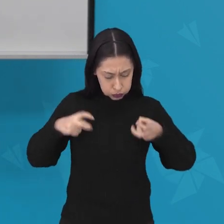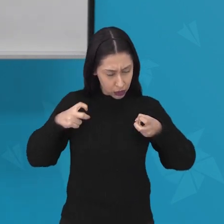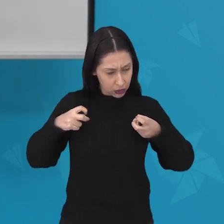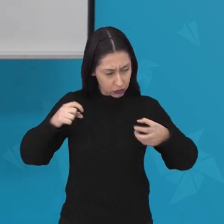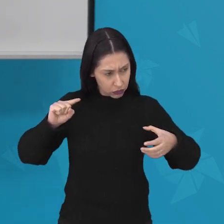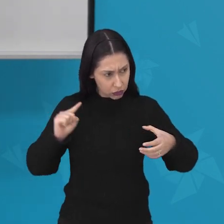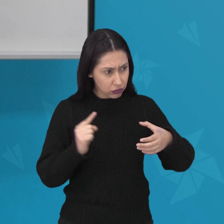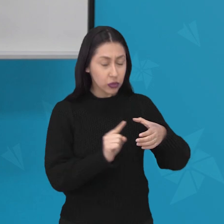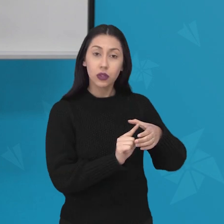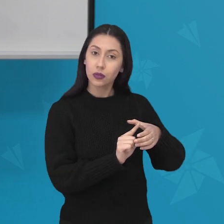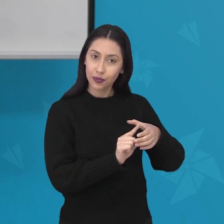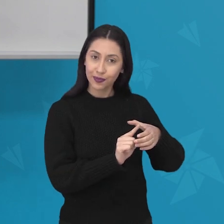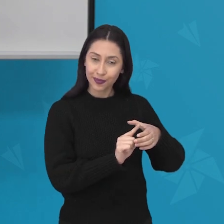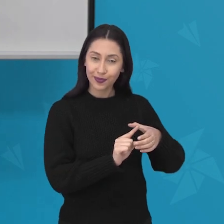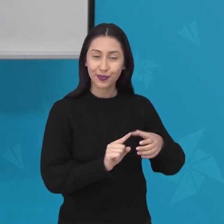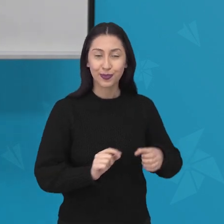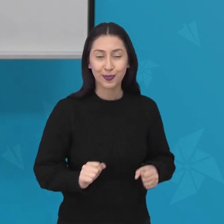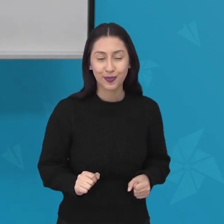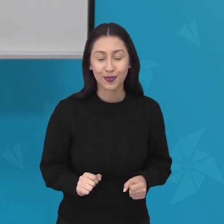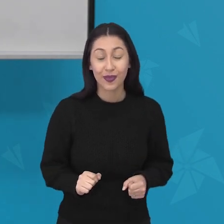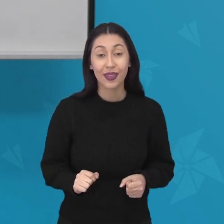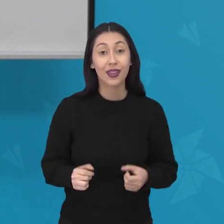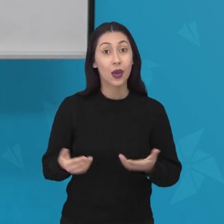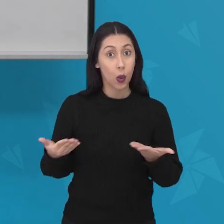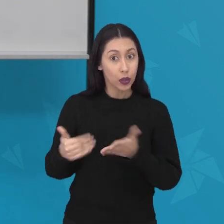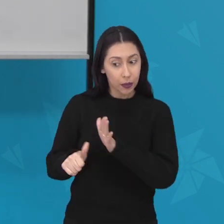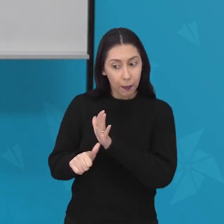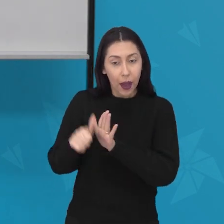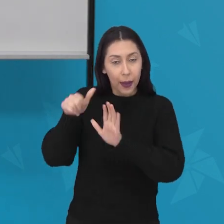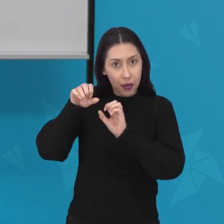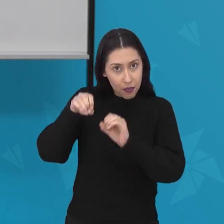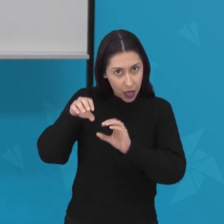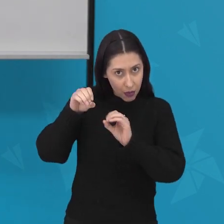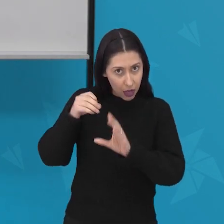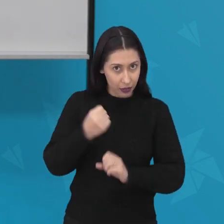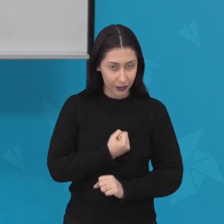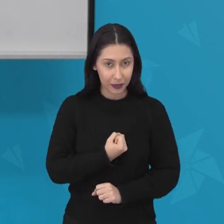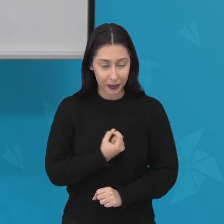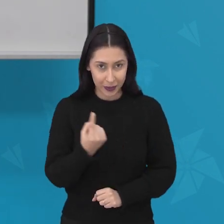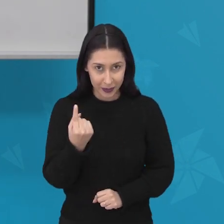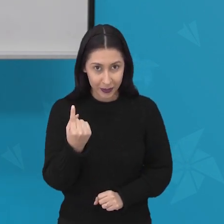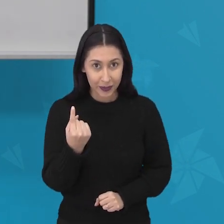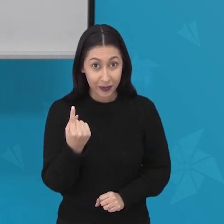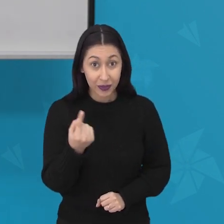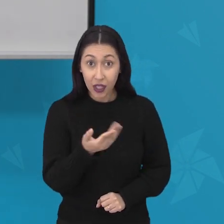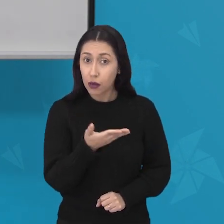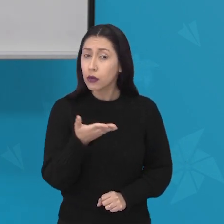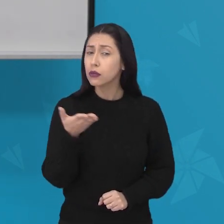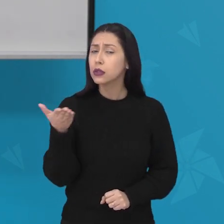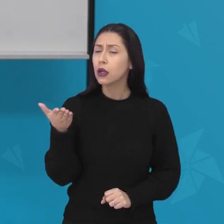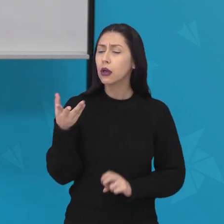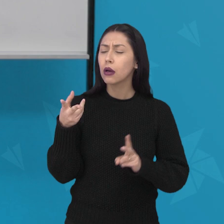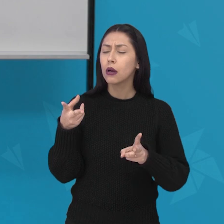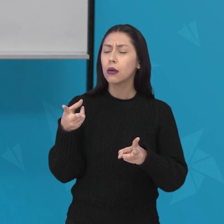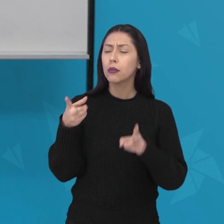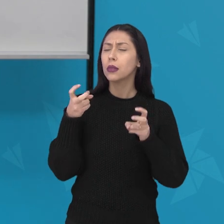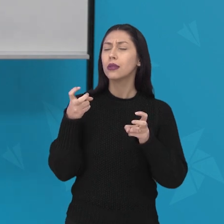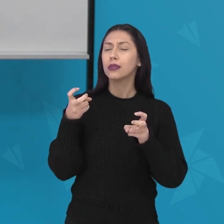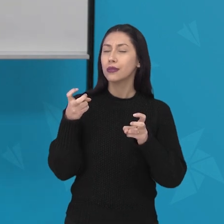do mundo, enfim, né? Essa primeira aula é a aula 1 de filosofia, e vocês vão